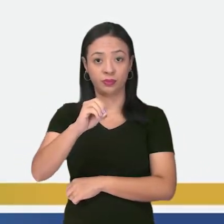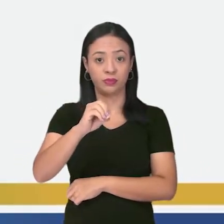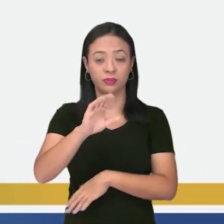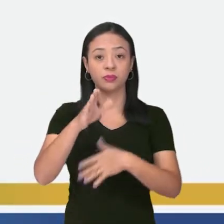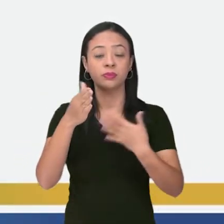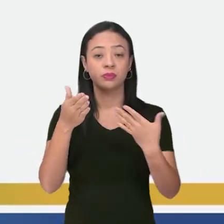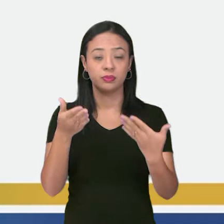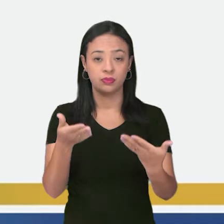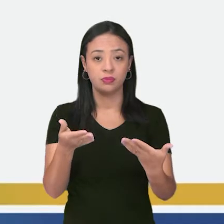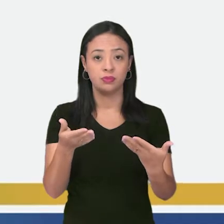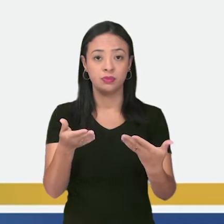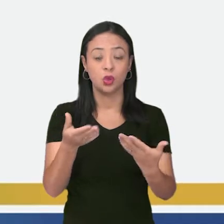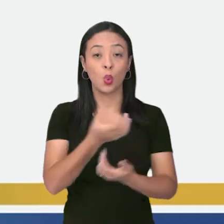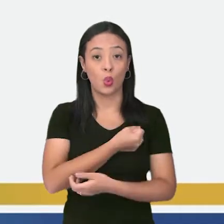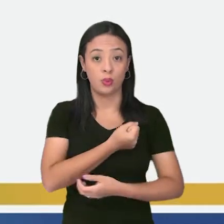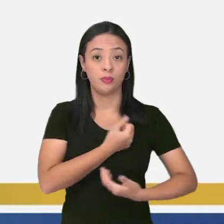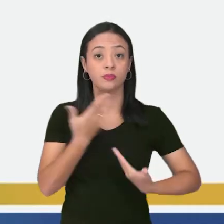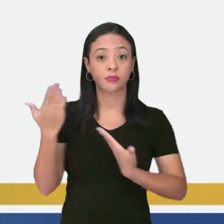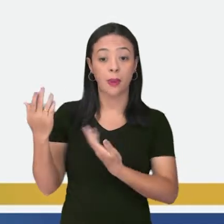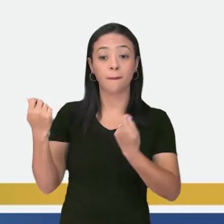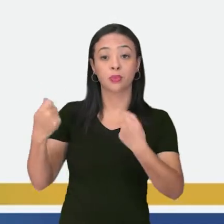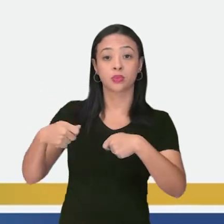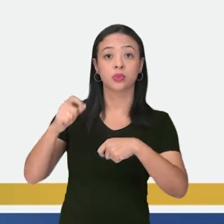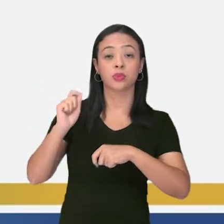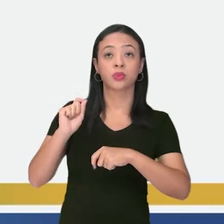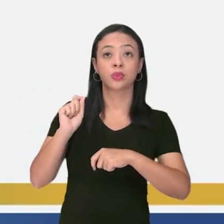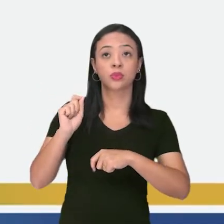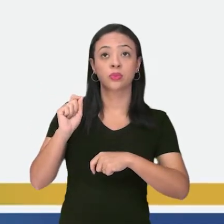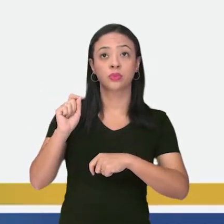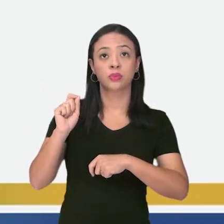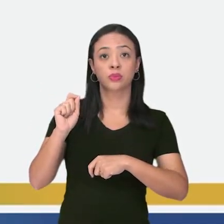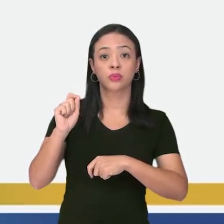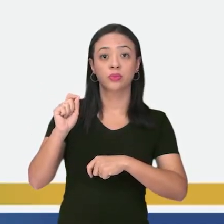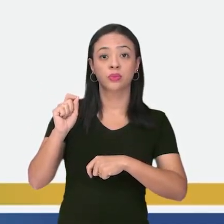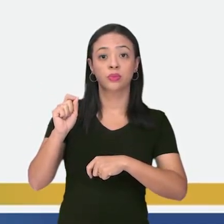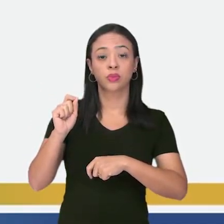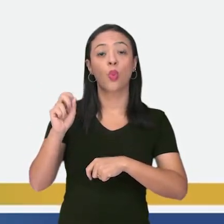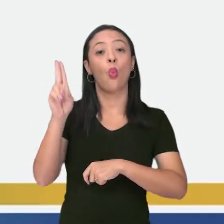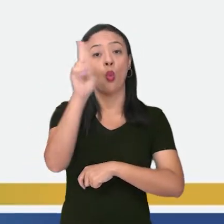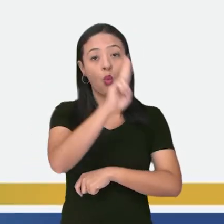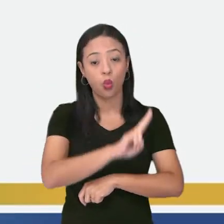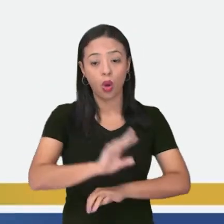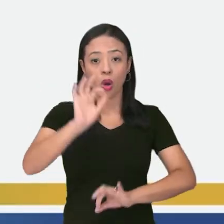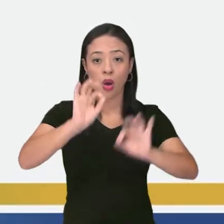Então, esses números, nós podemos colocar ele dentro do gráfico,